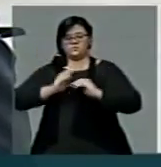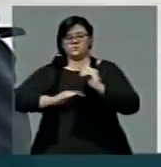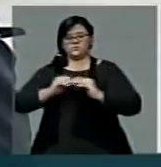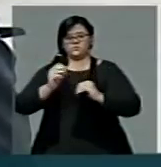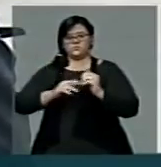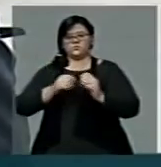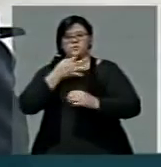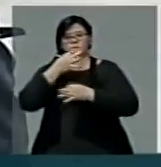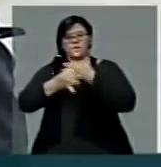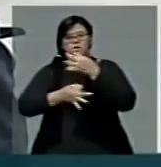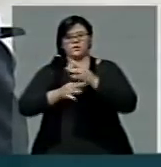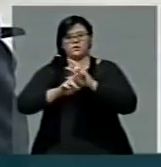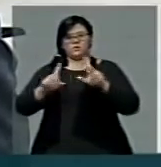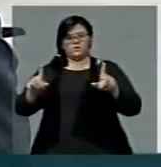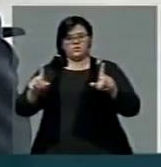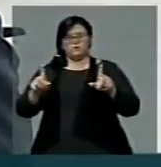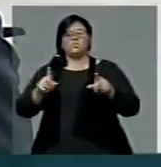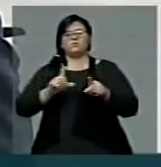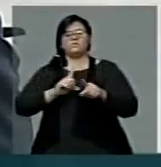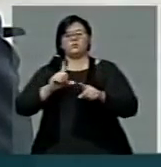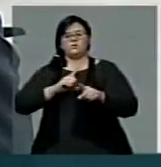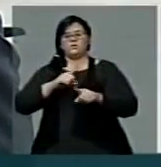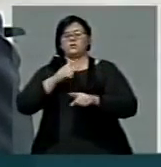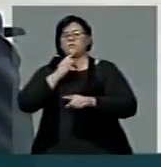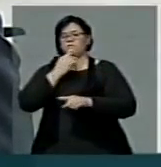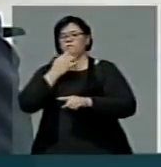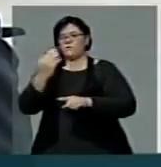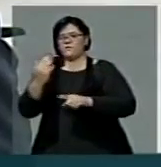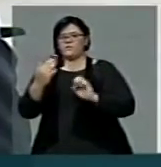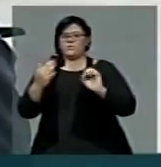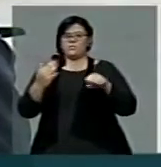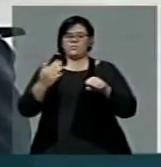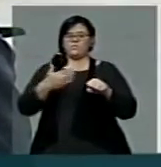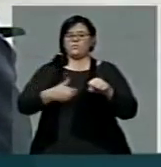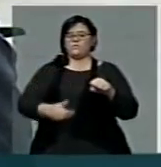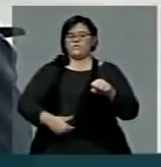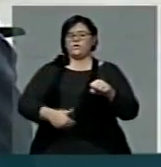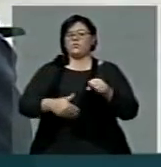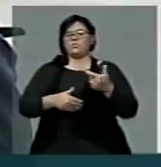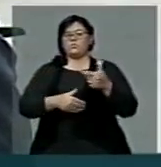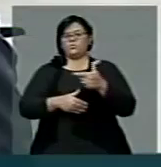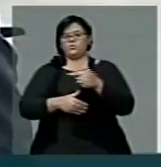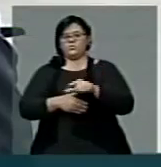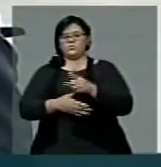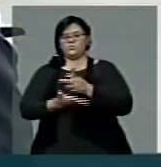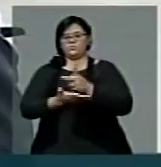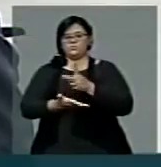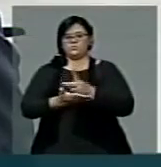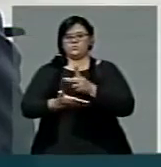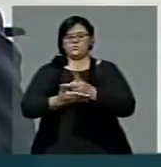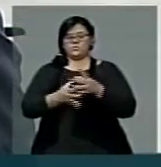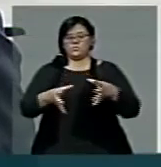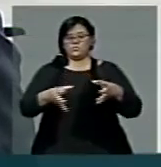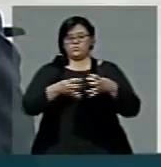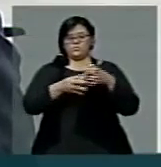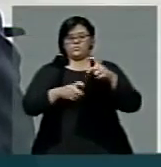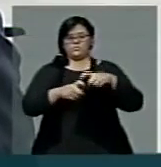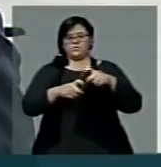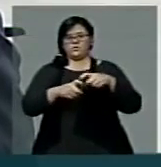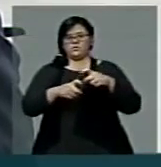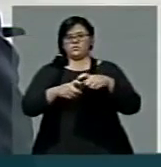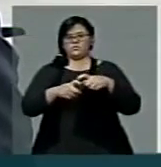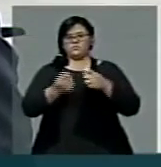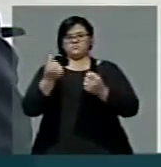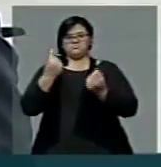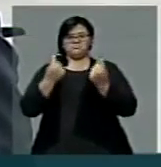controvérsias, tem manifestações favoráveis de setores do governo, outros da própria classe médica aqui e ali se